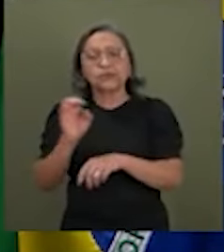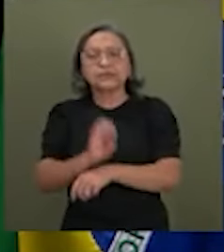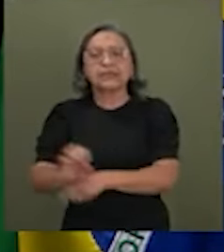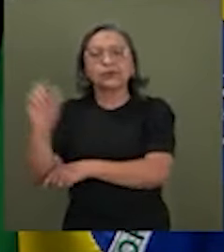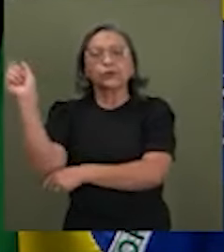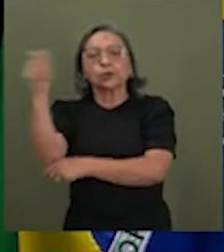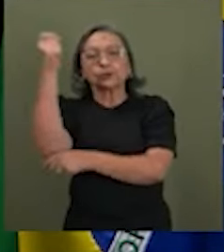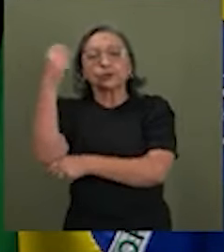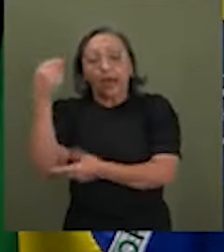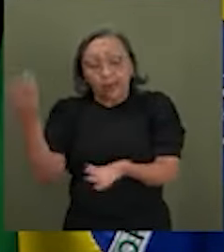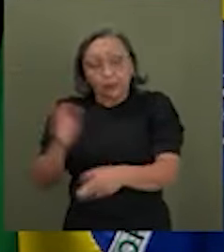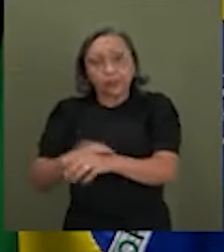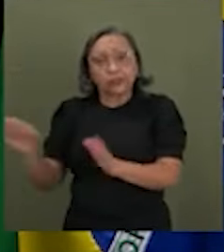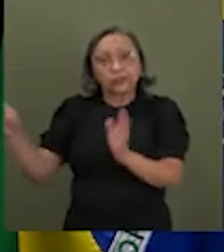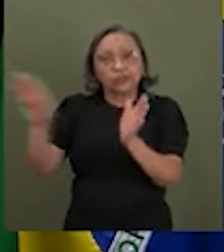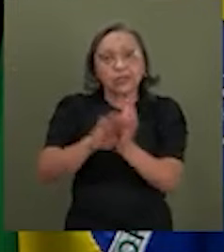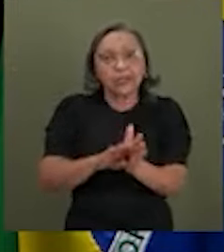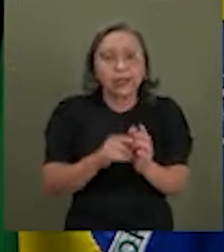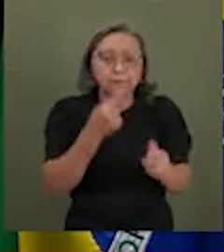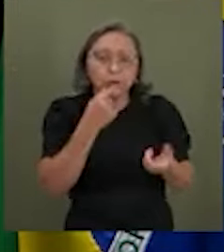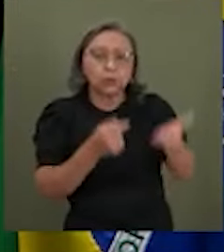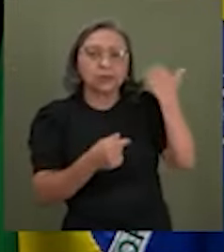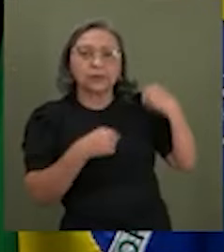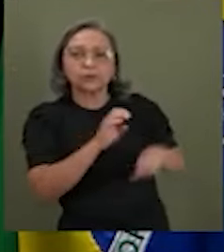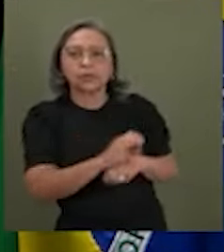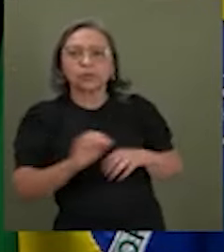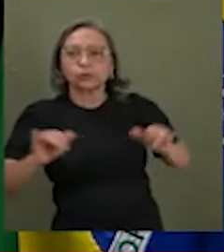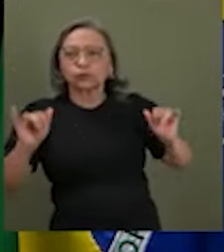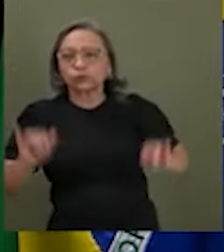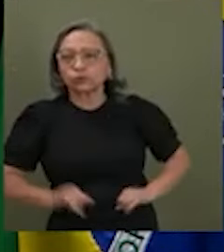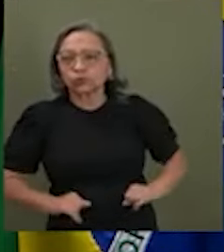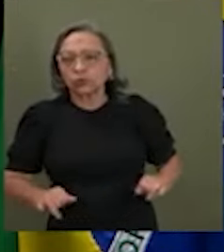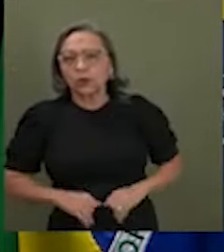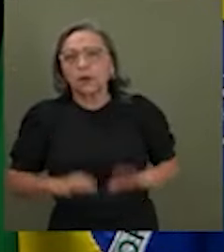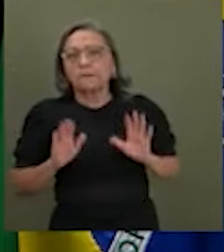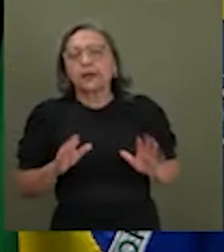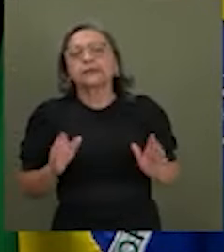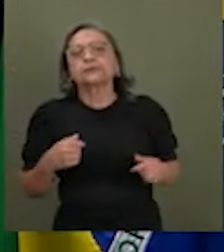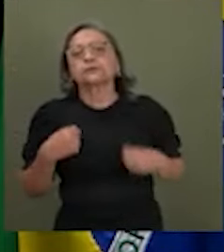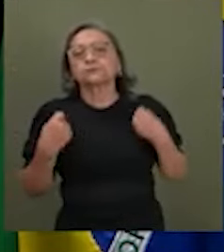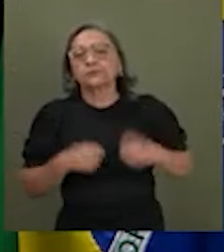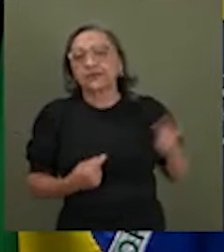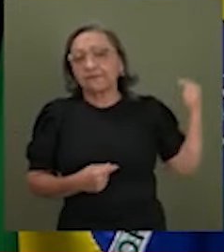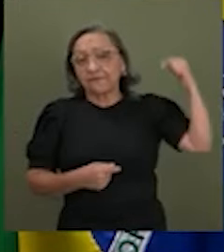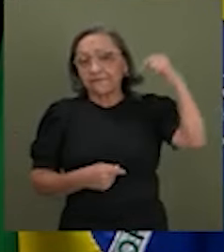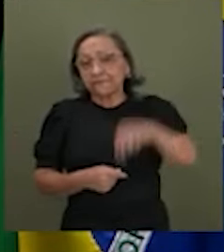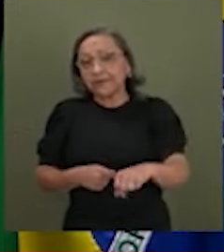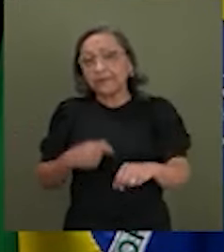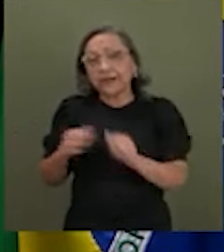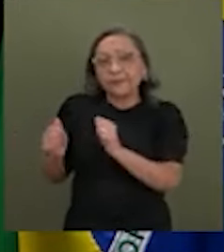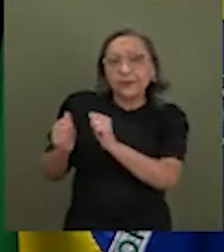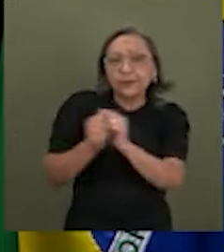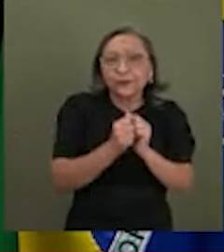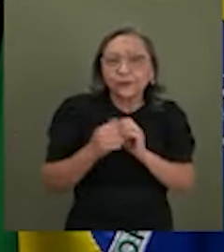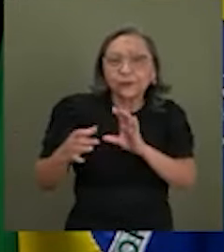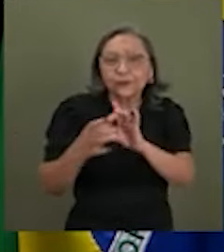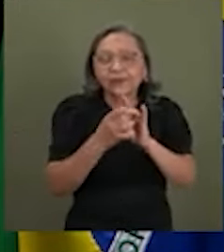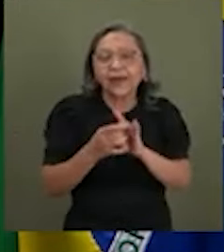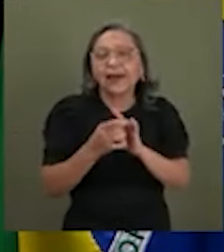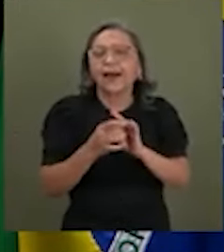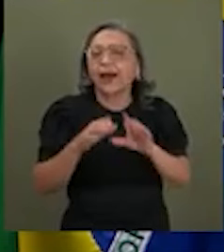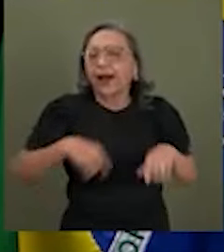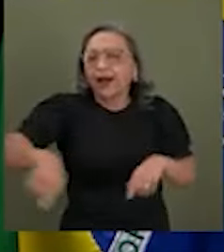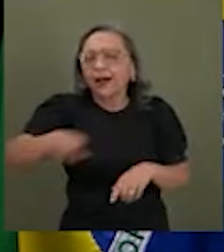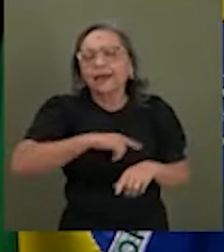tanto recentemente, mas tive que vir para me juntar a bravos